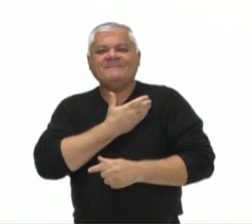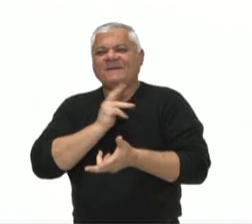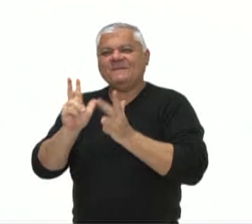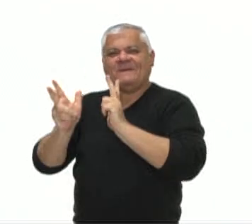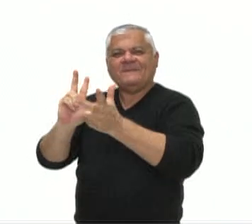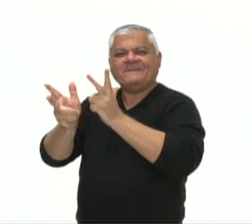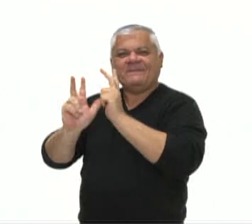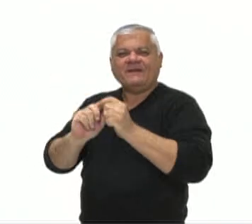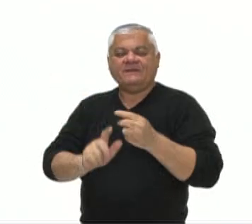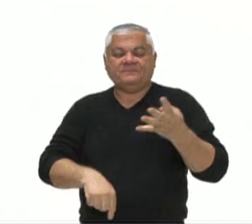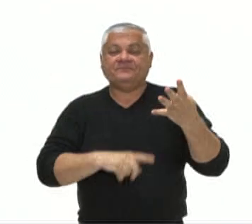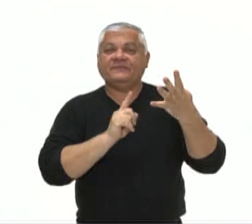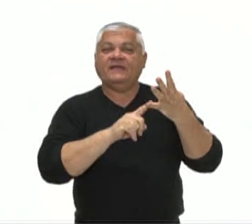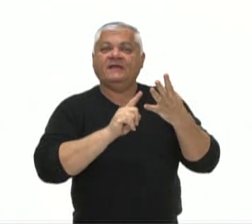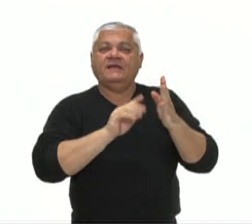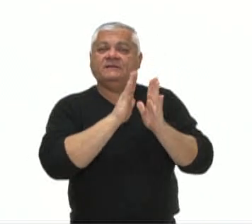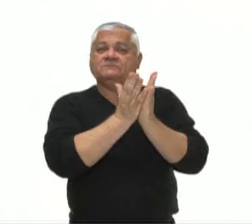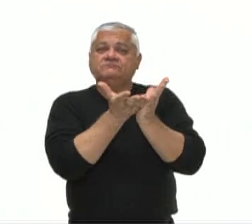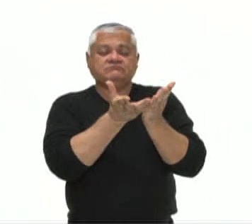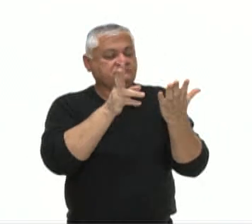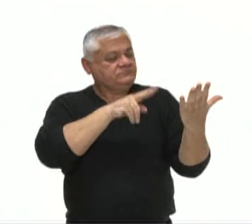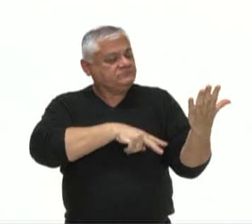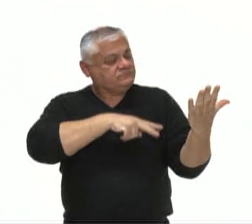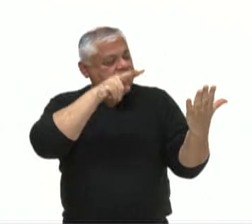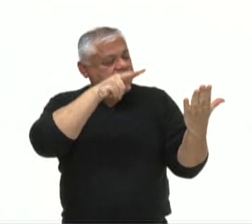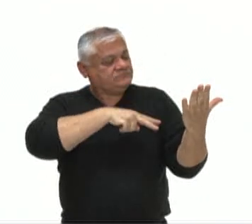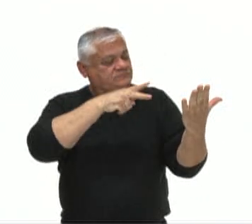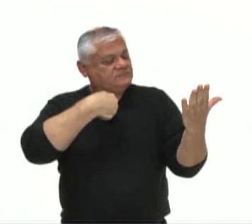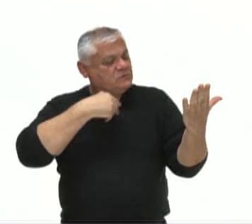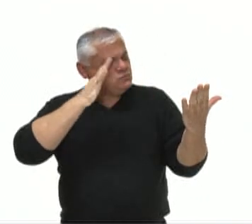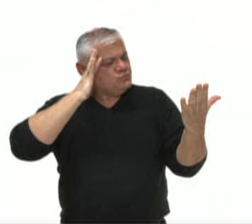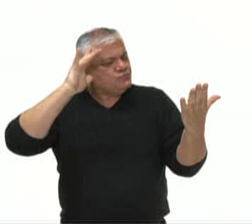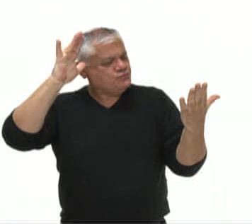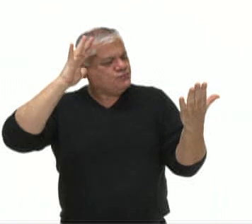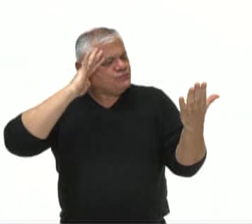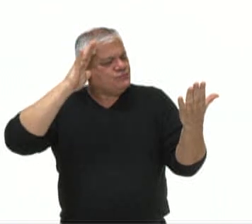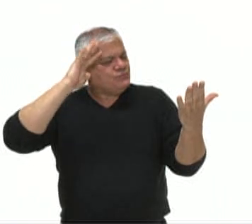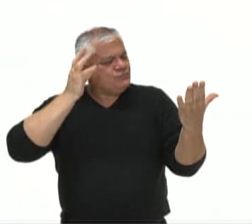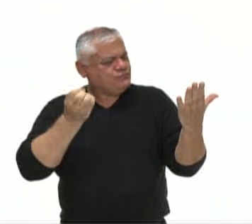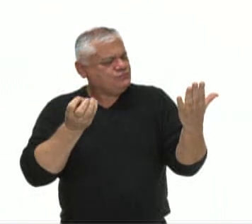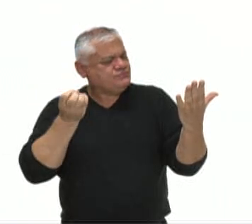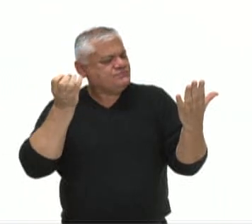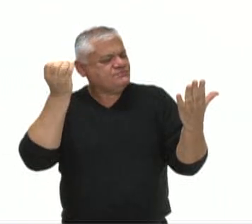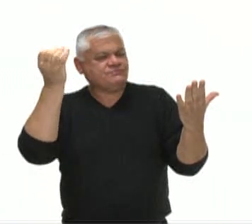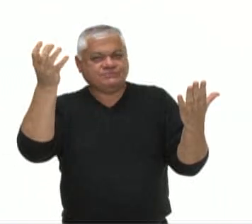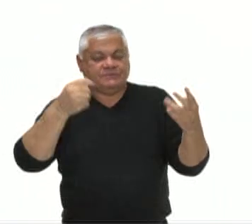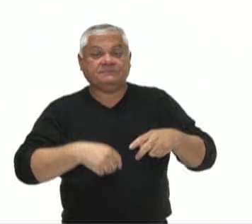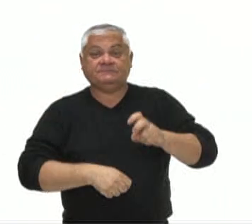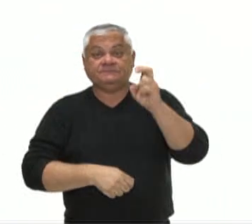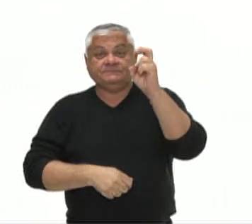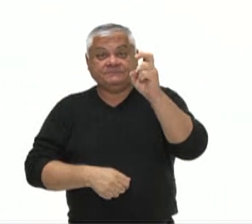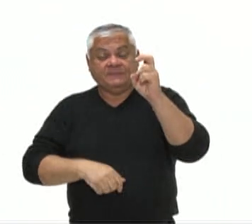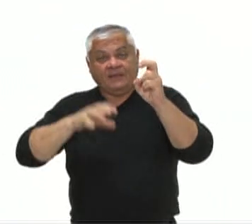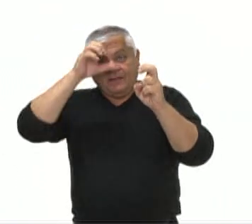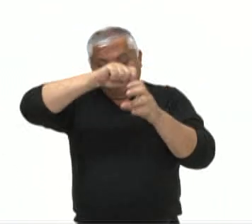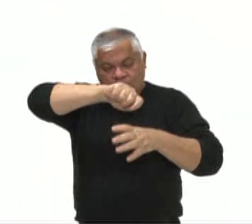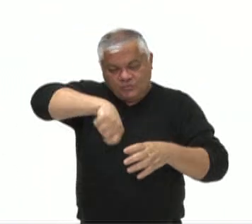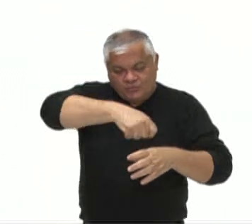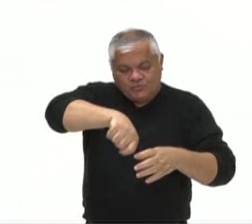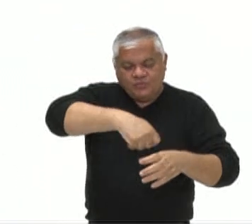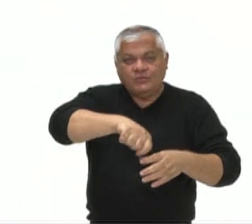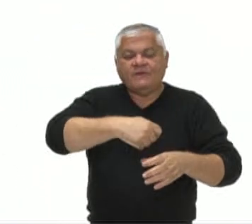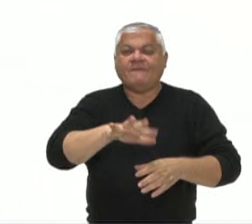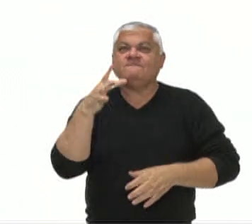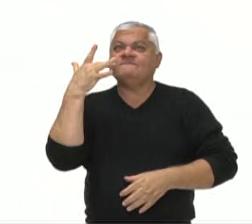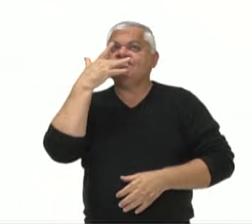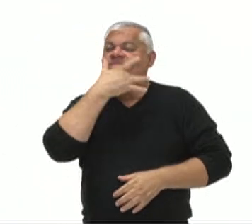4, leia livros que te fazem viajar. 5, aprenda a cozinhar seu prato